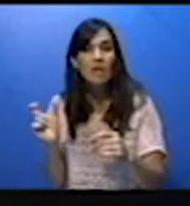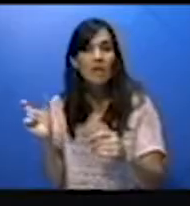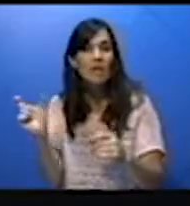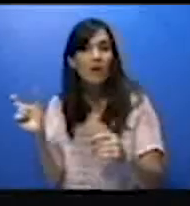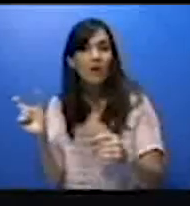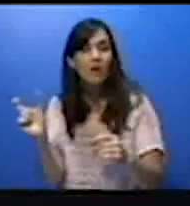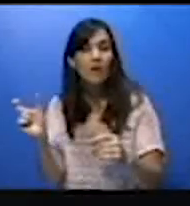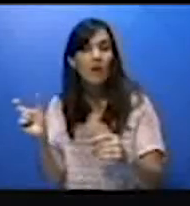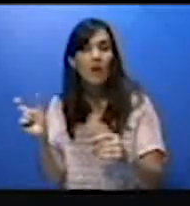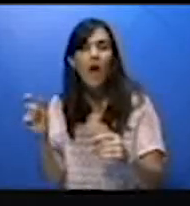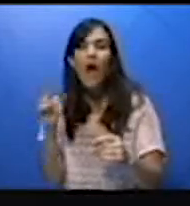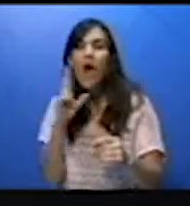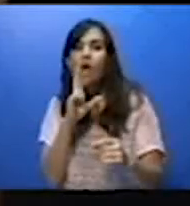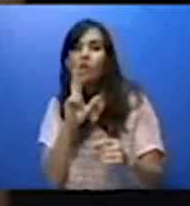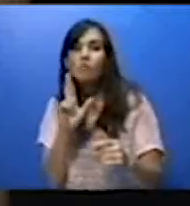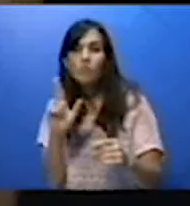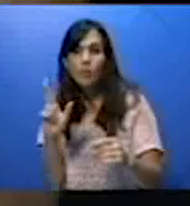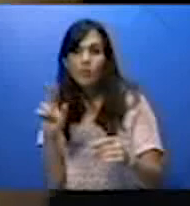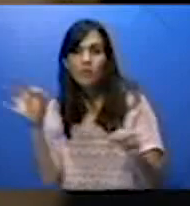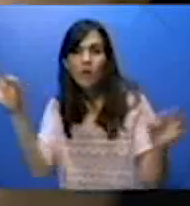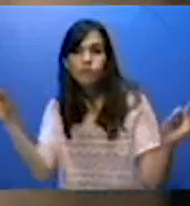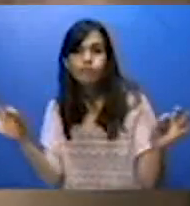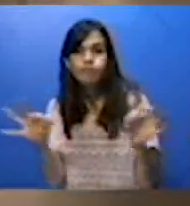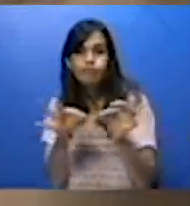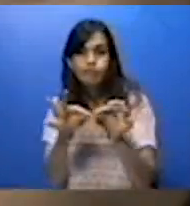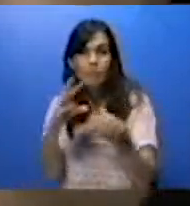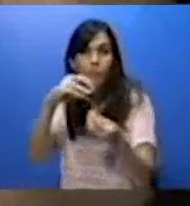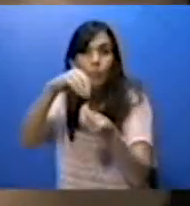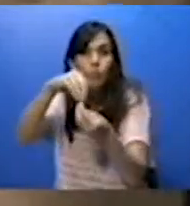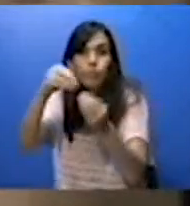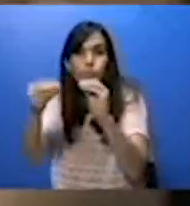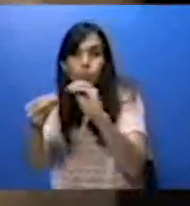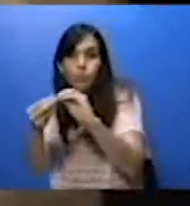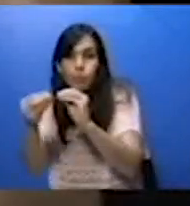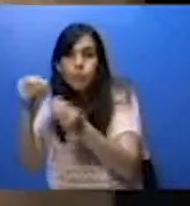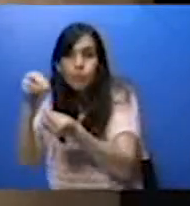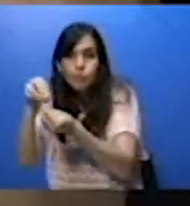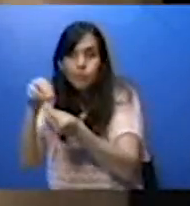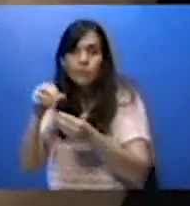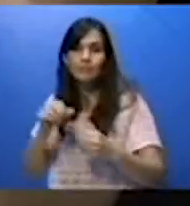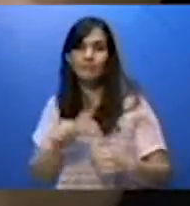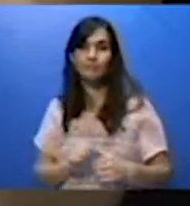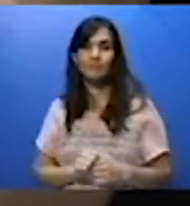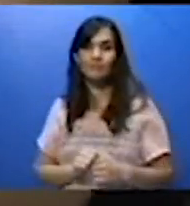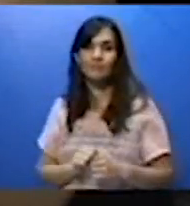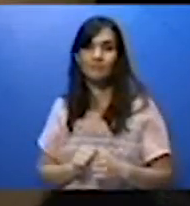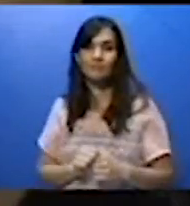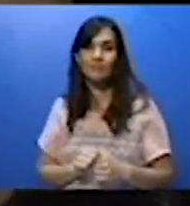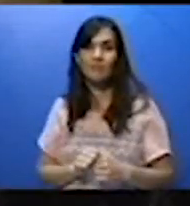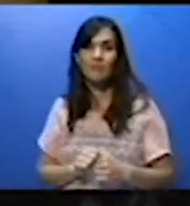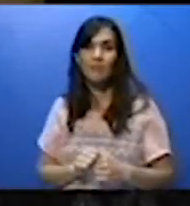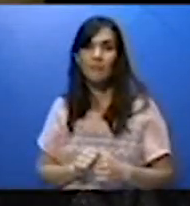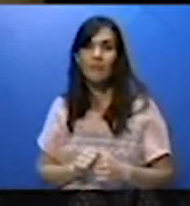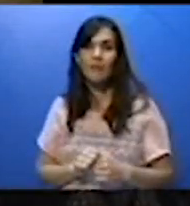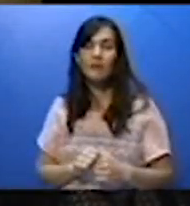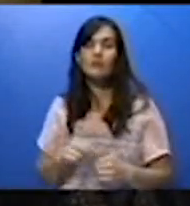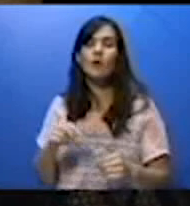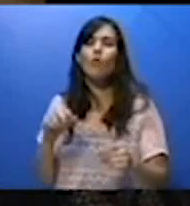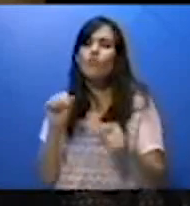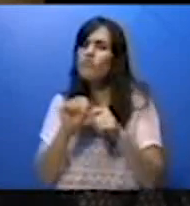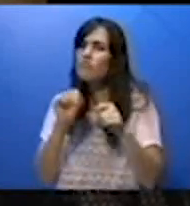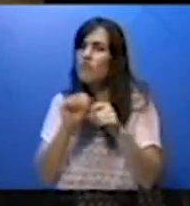número cinco então nós vamos tentar encaixar tá durante atendimento a gente faz essas atividades